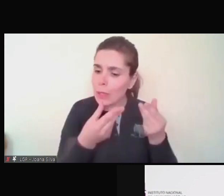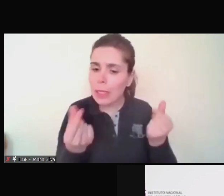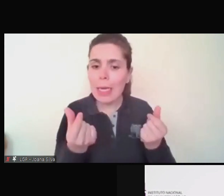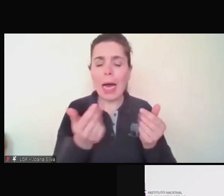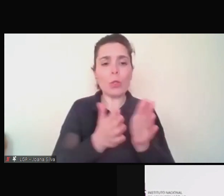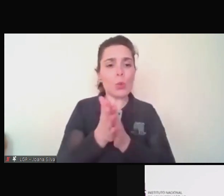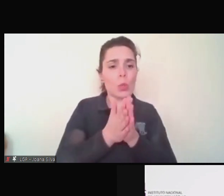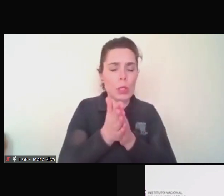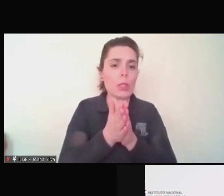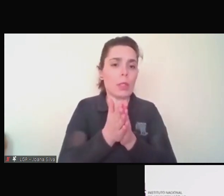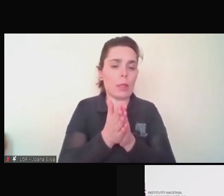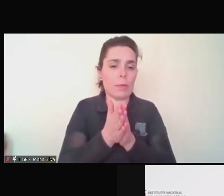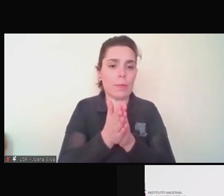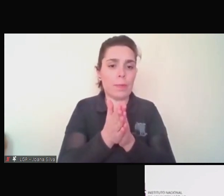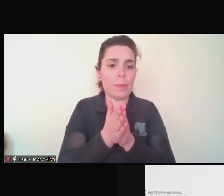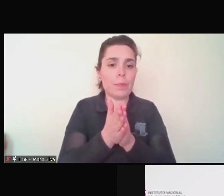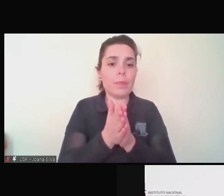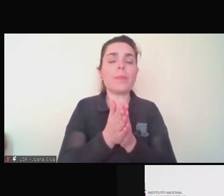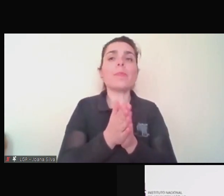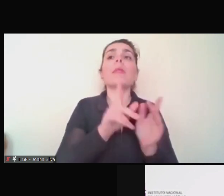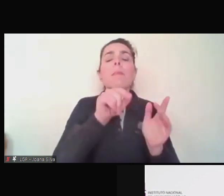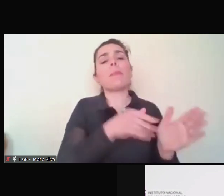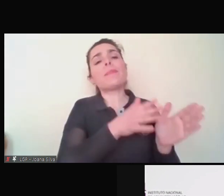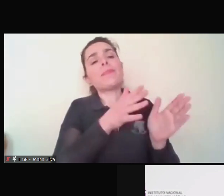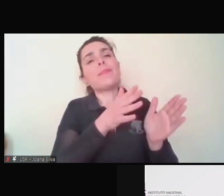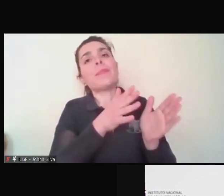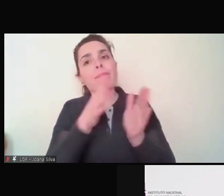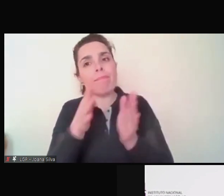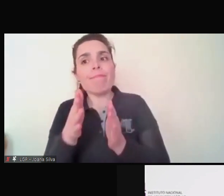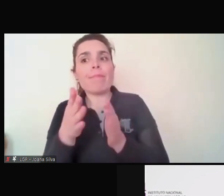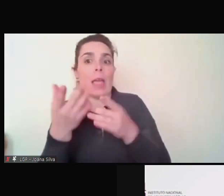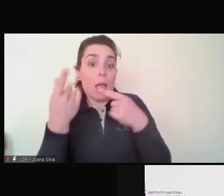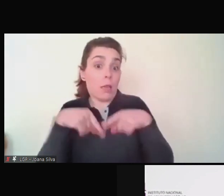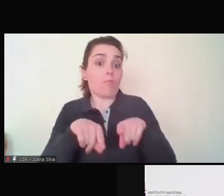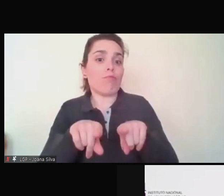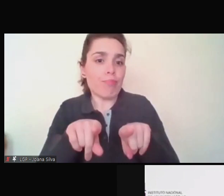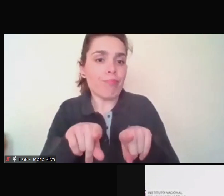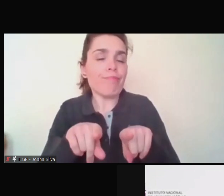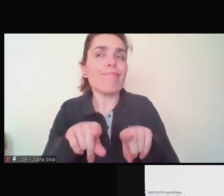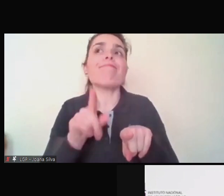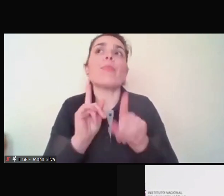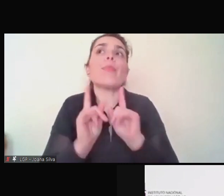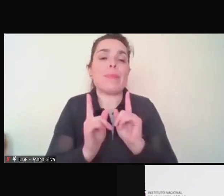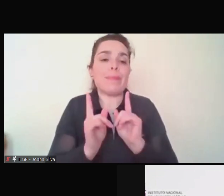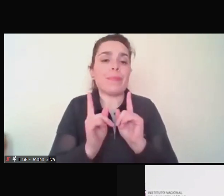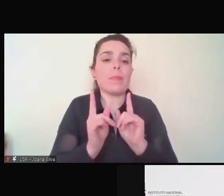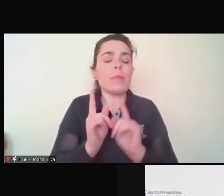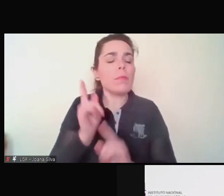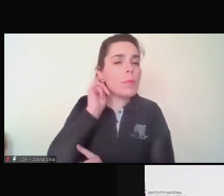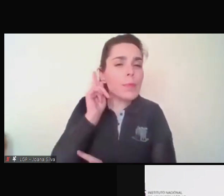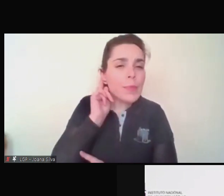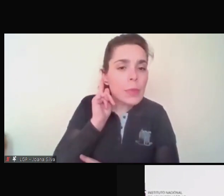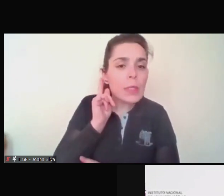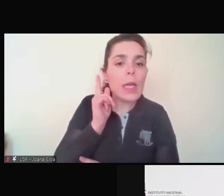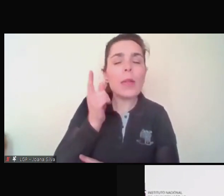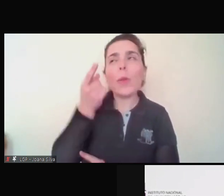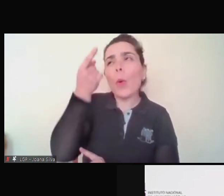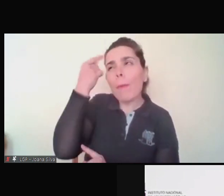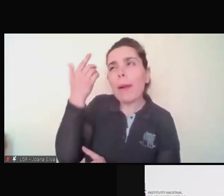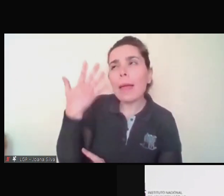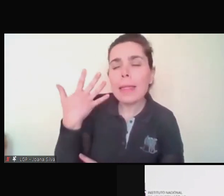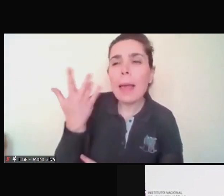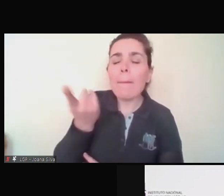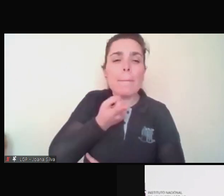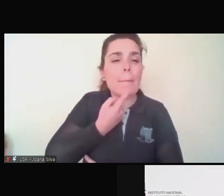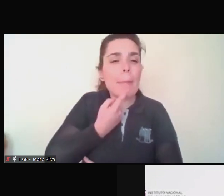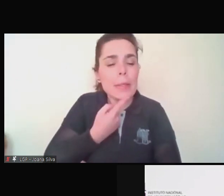investimento. Por outro lado, e em paralelo, eu diria que importa compreender e integrar no